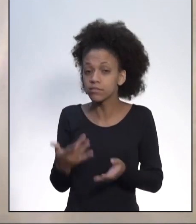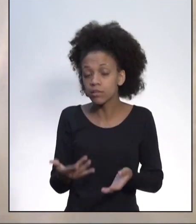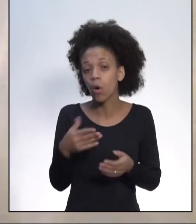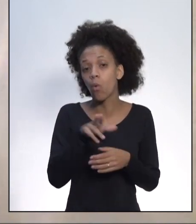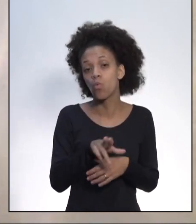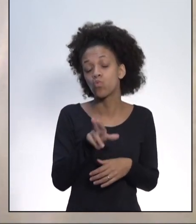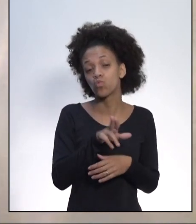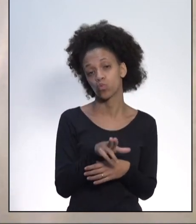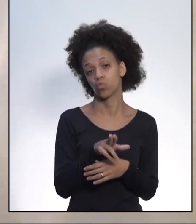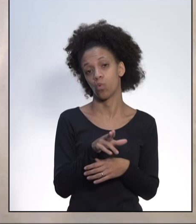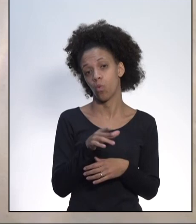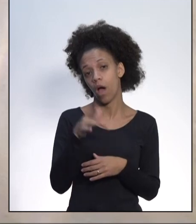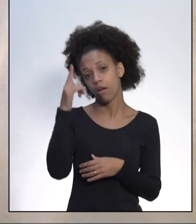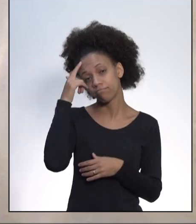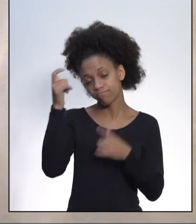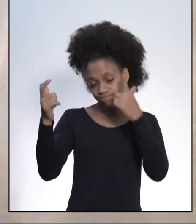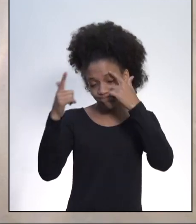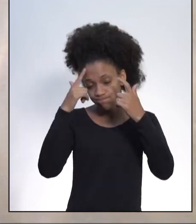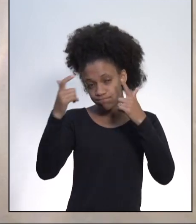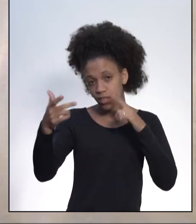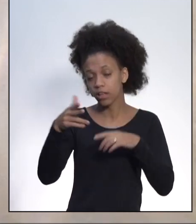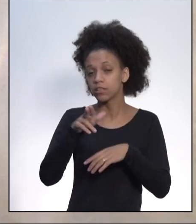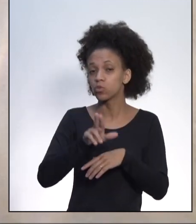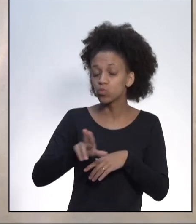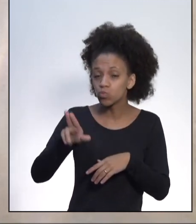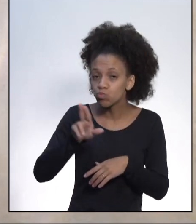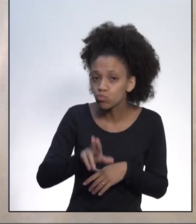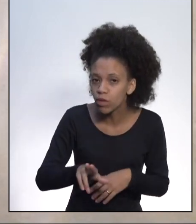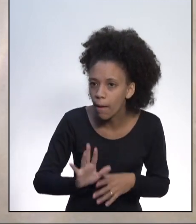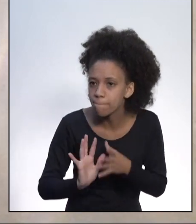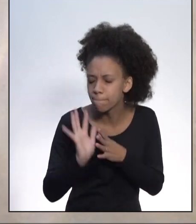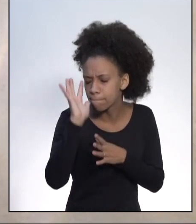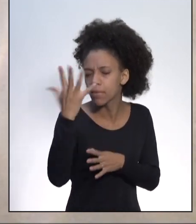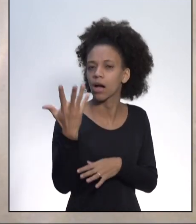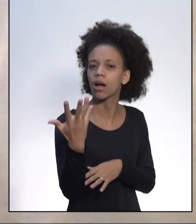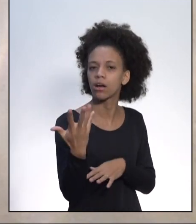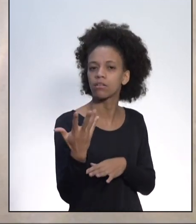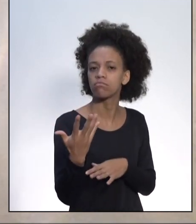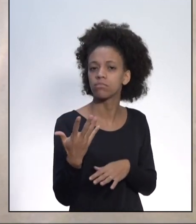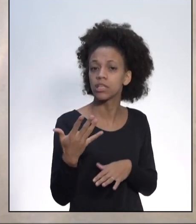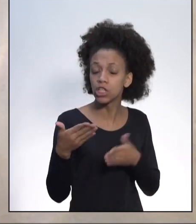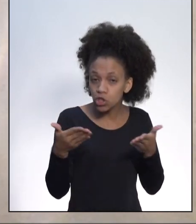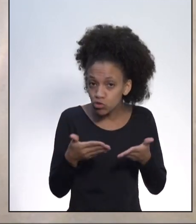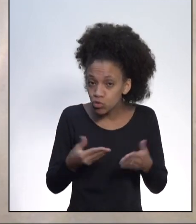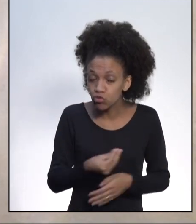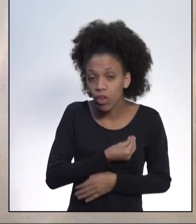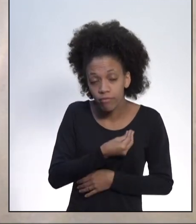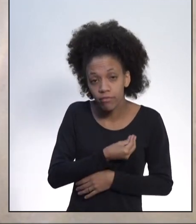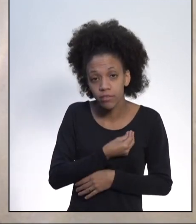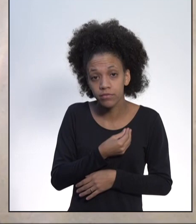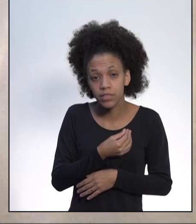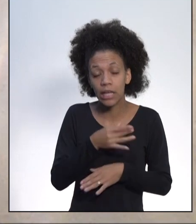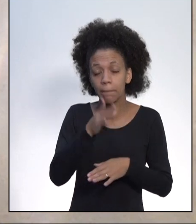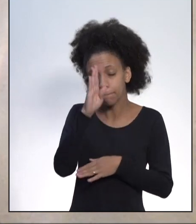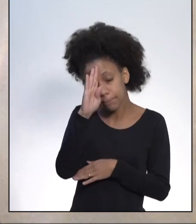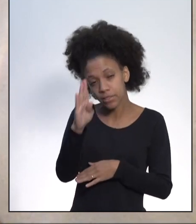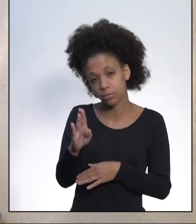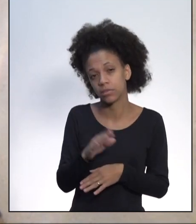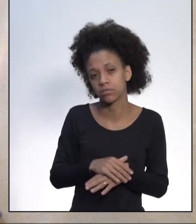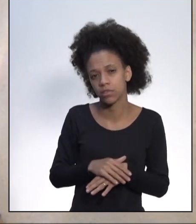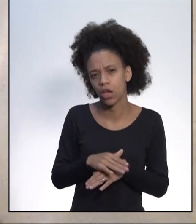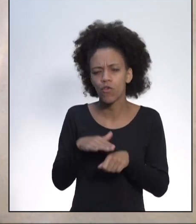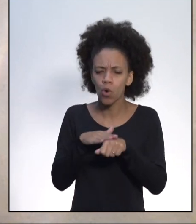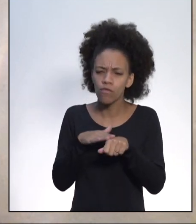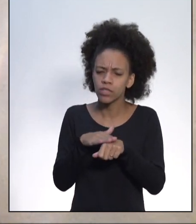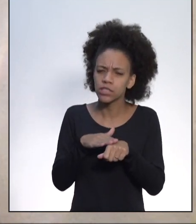um conhecimento que ela tinha, começou a aperfeiçoar e hoje ela está sobrevivendo. Inclusive, eu conversei com ela